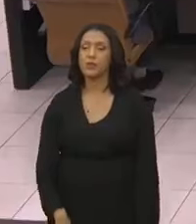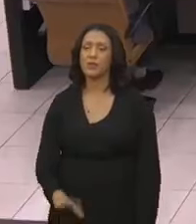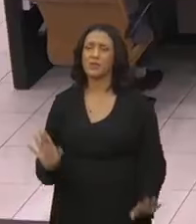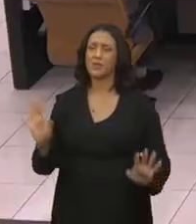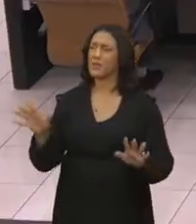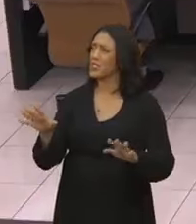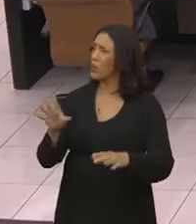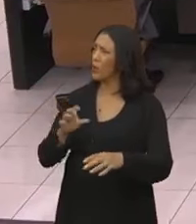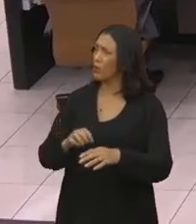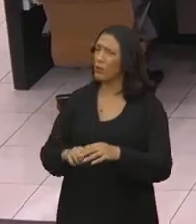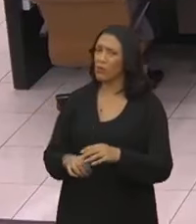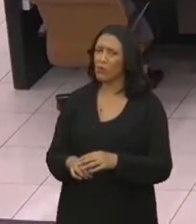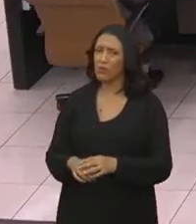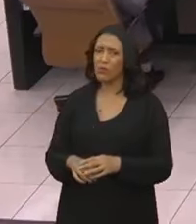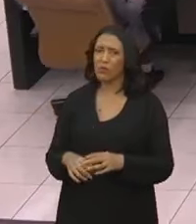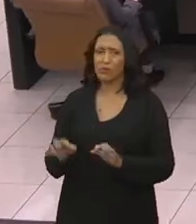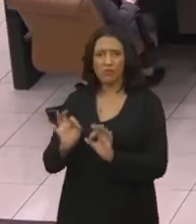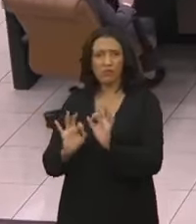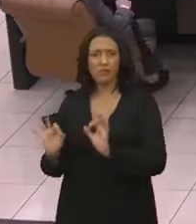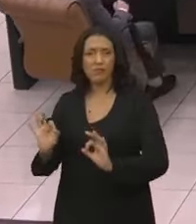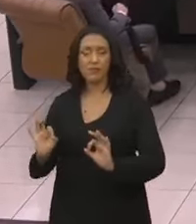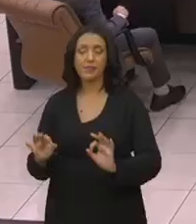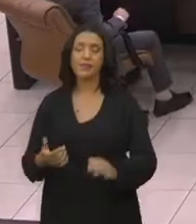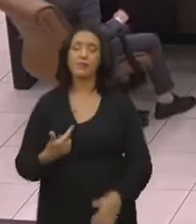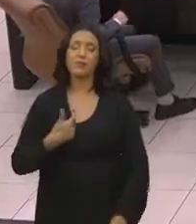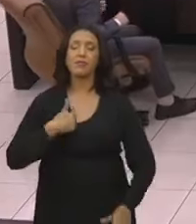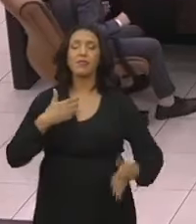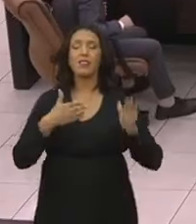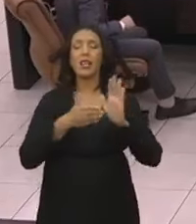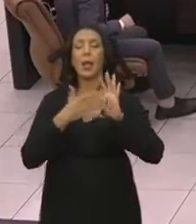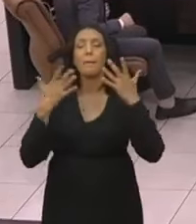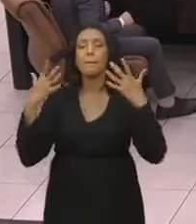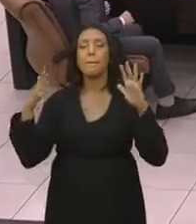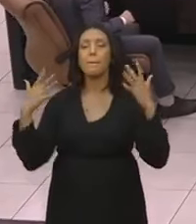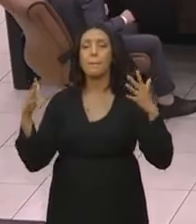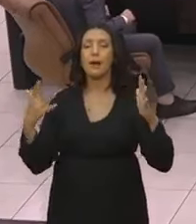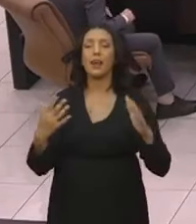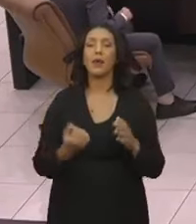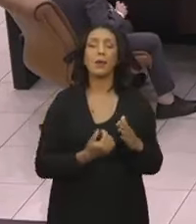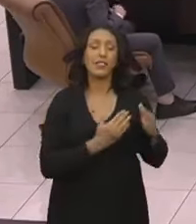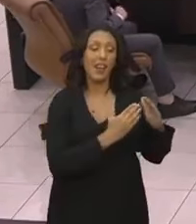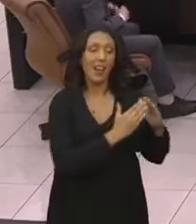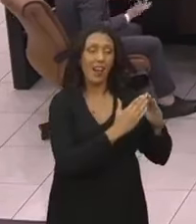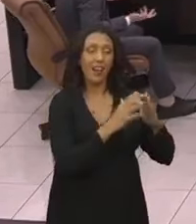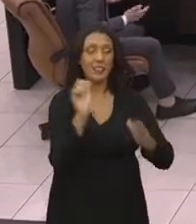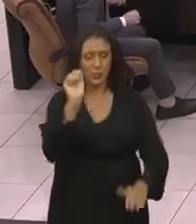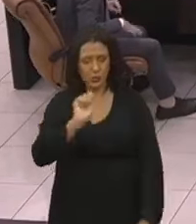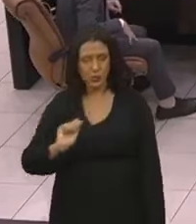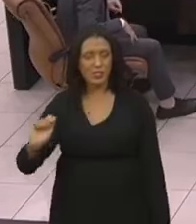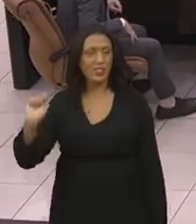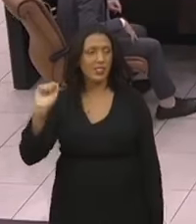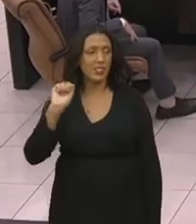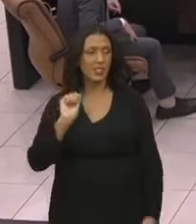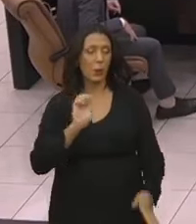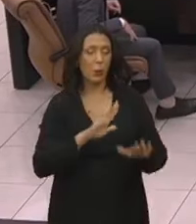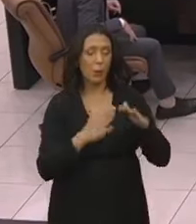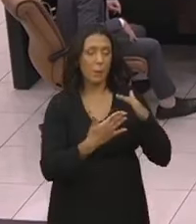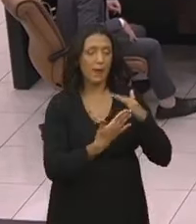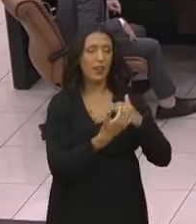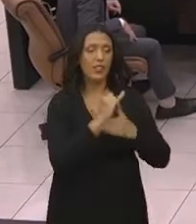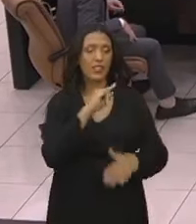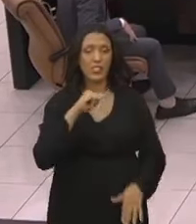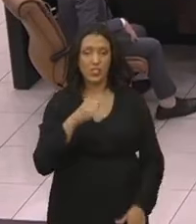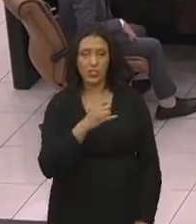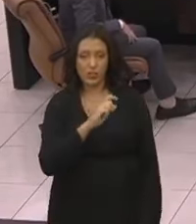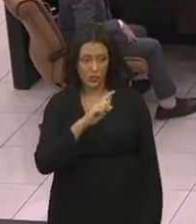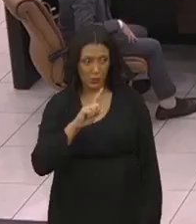parabenizar os moradores do Veranejal pela luta de vocês, pela força de vocês, também as pessoas que moram no Rio Comprido e Santa Paula que não puderam estar